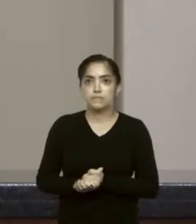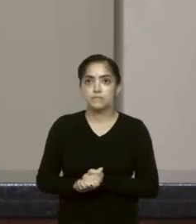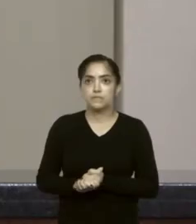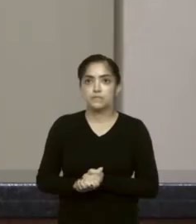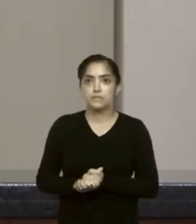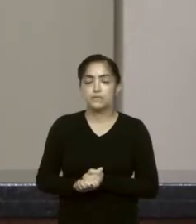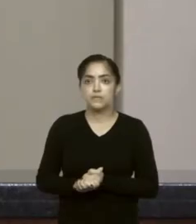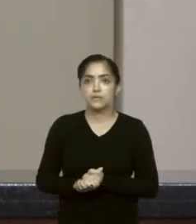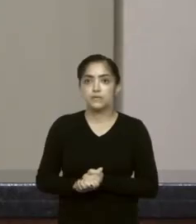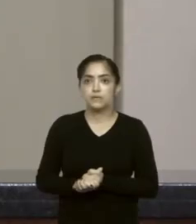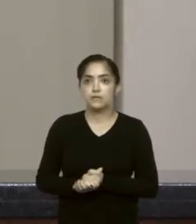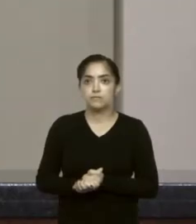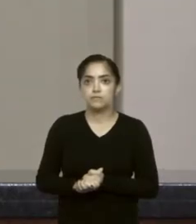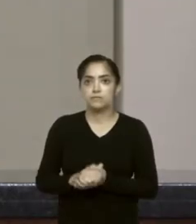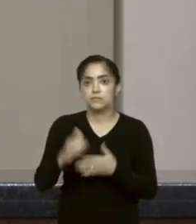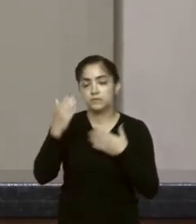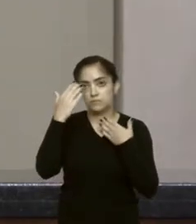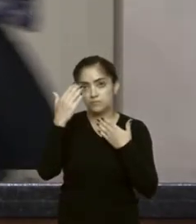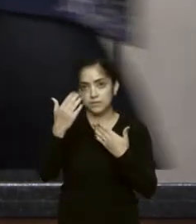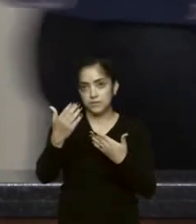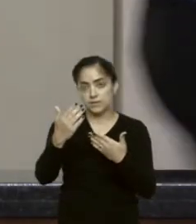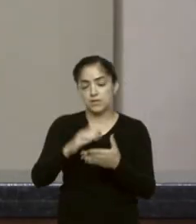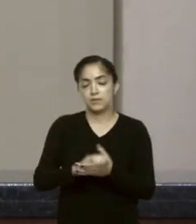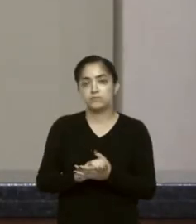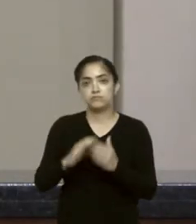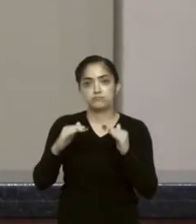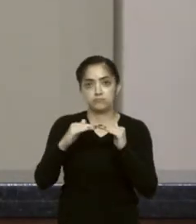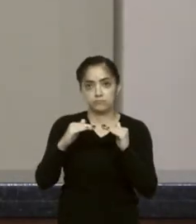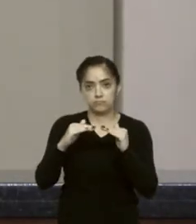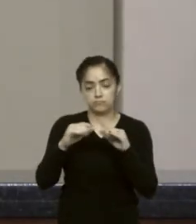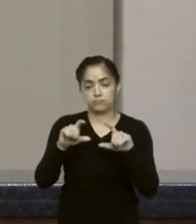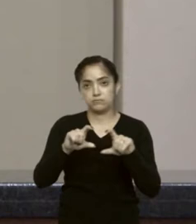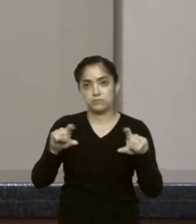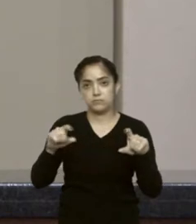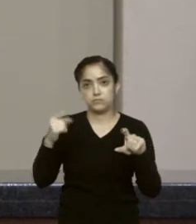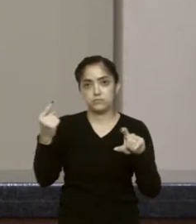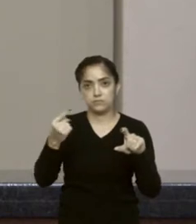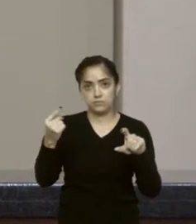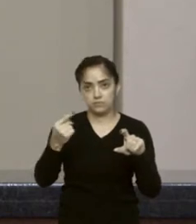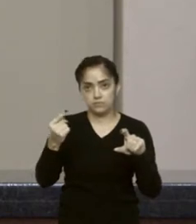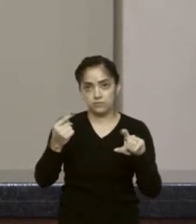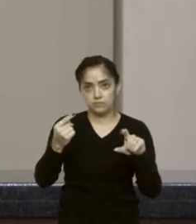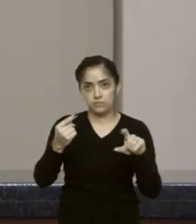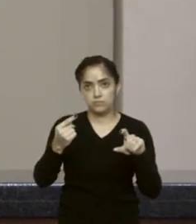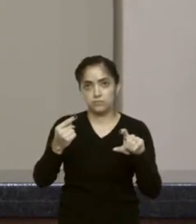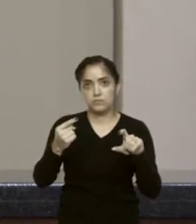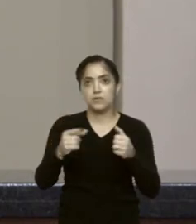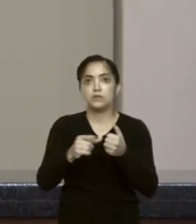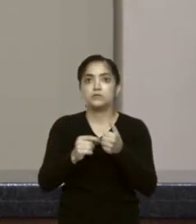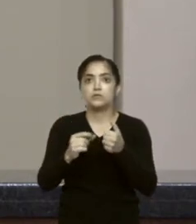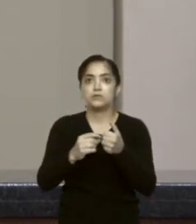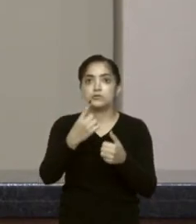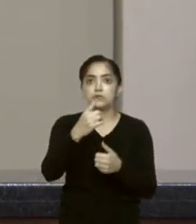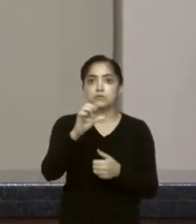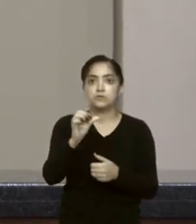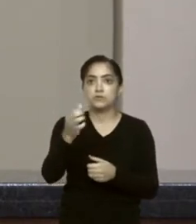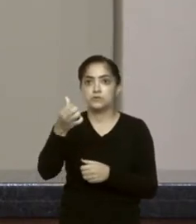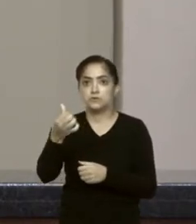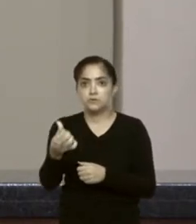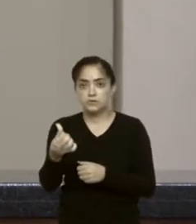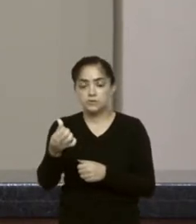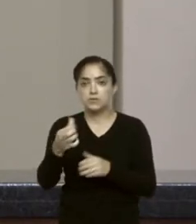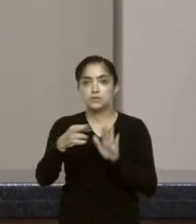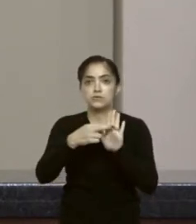Obrigado, secretário. Em consonância com o parágrafo 1º do artigo 106 do